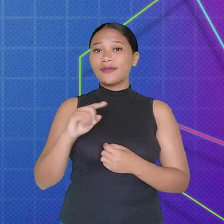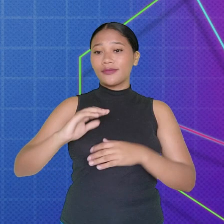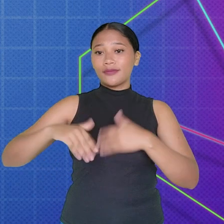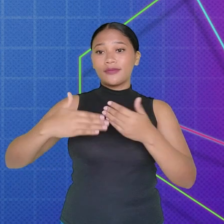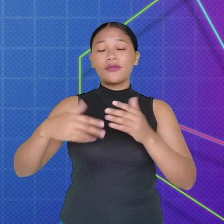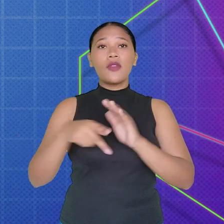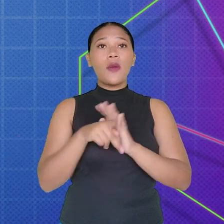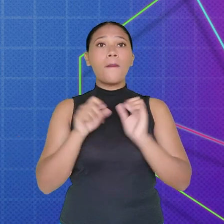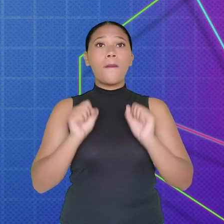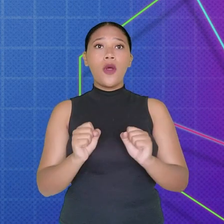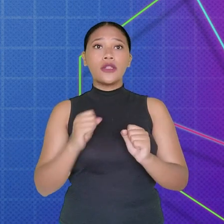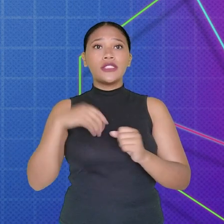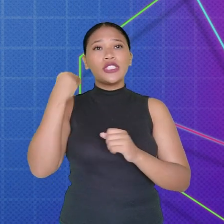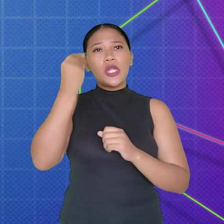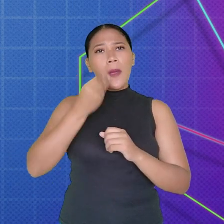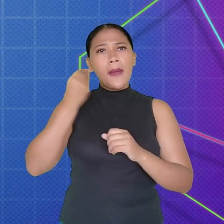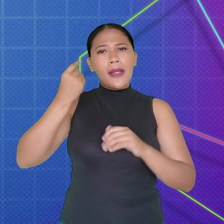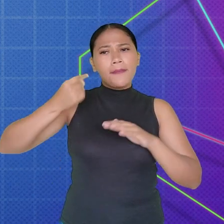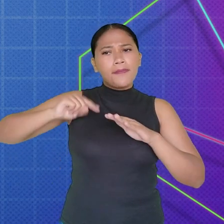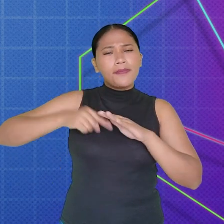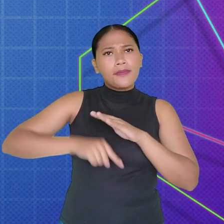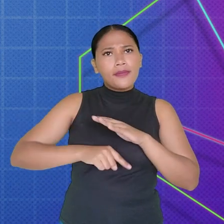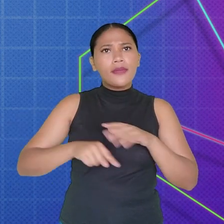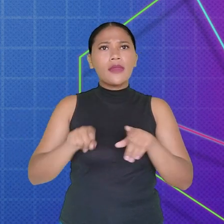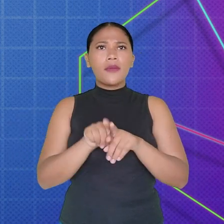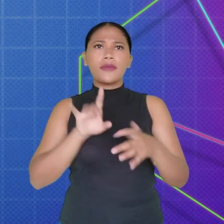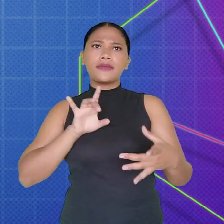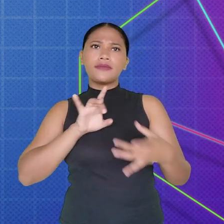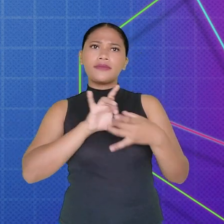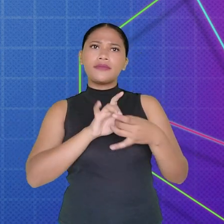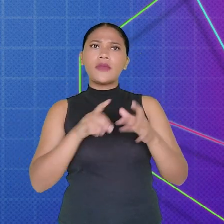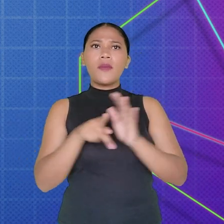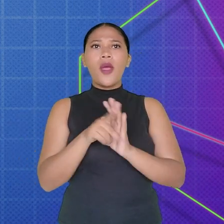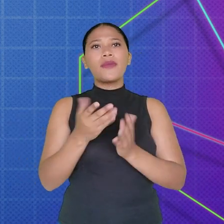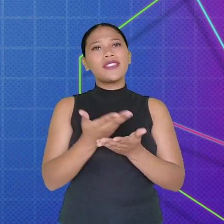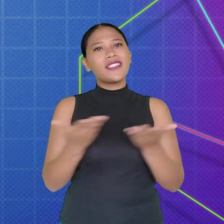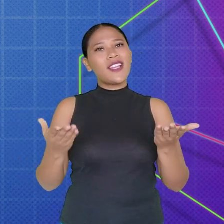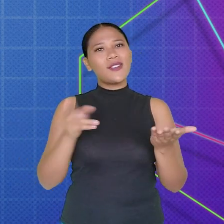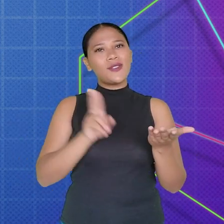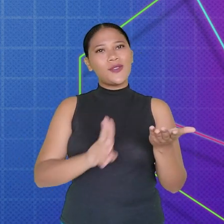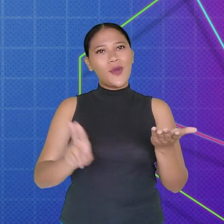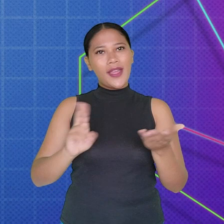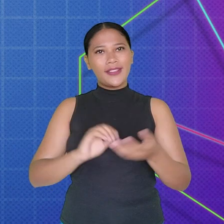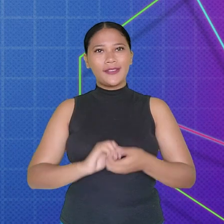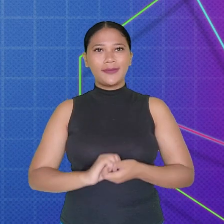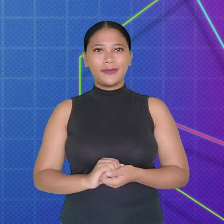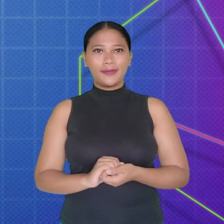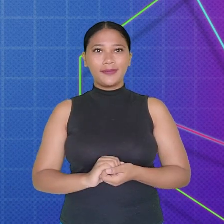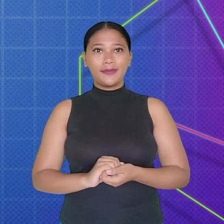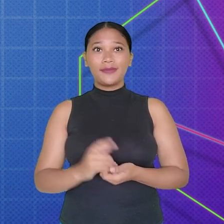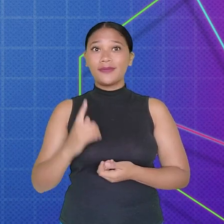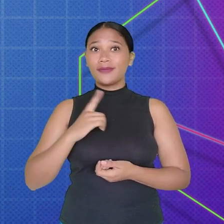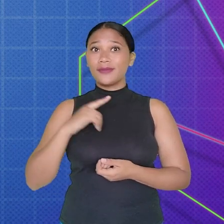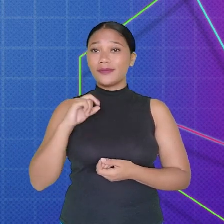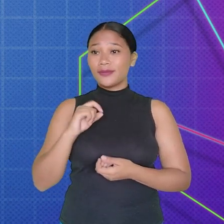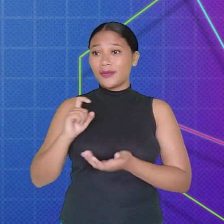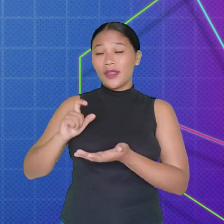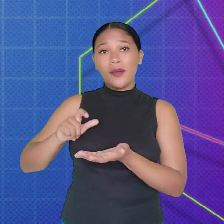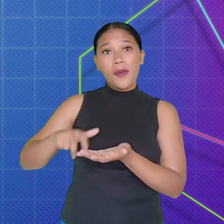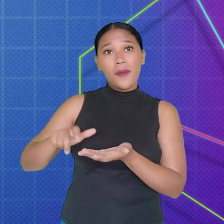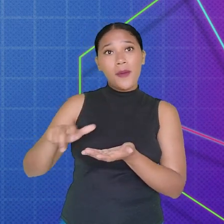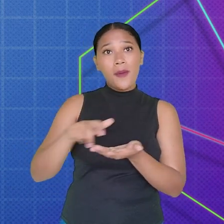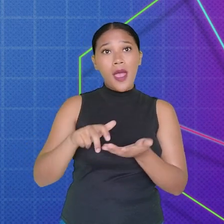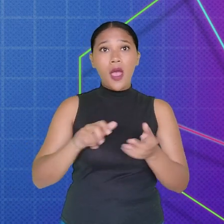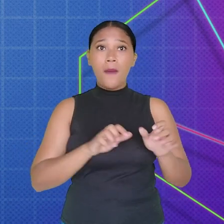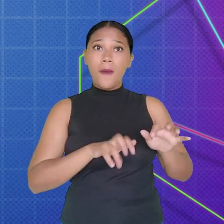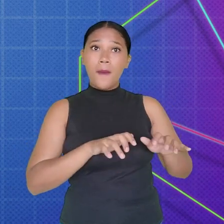os desenvolvedores podem criar experiências imersivas e envolventes para os seus usuários. O evento de teclas de entrada é uma